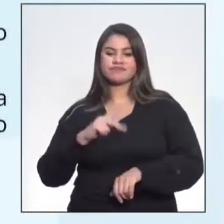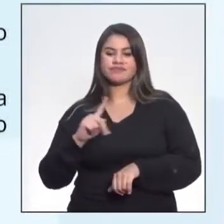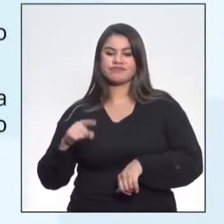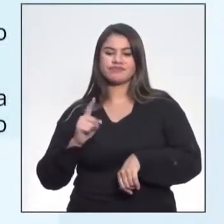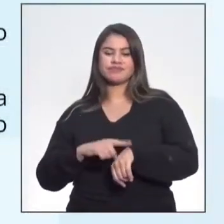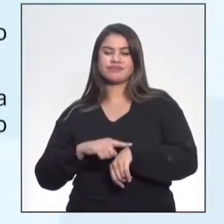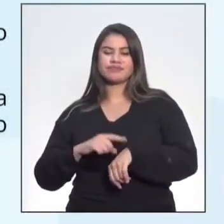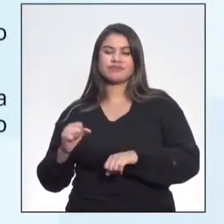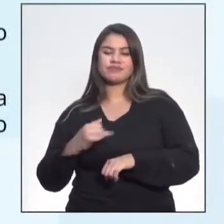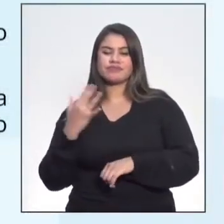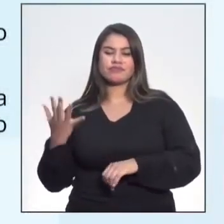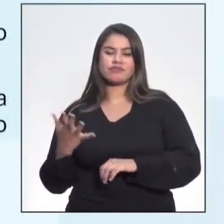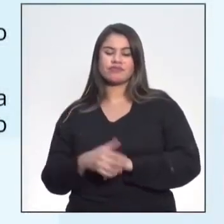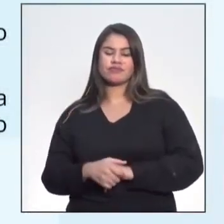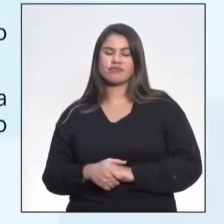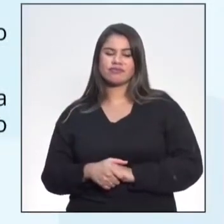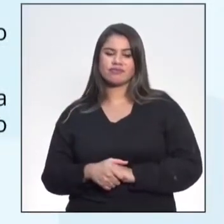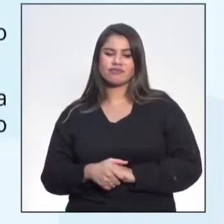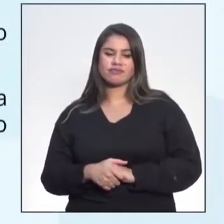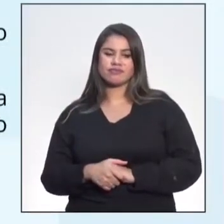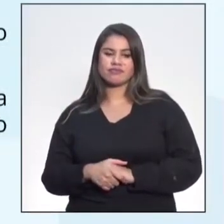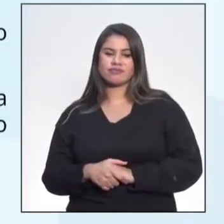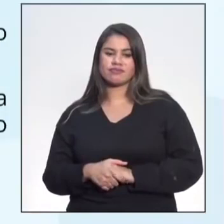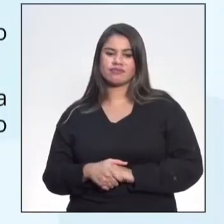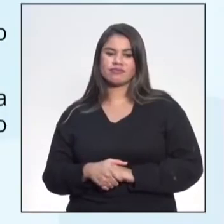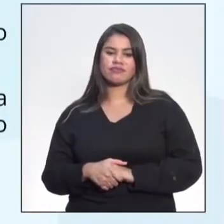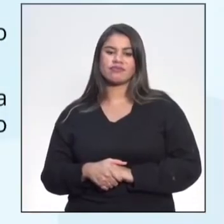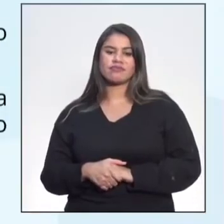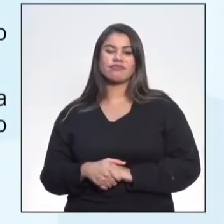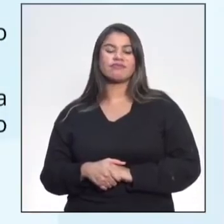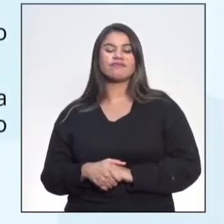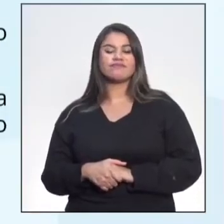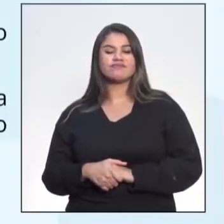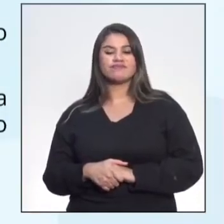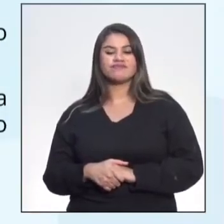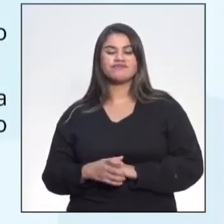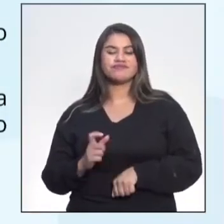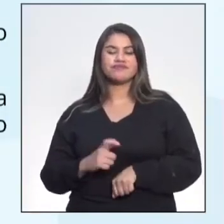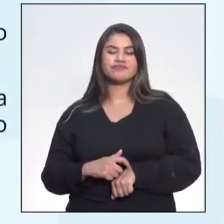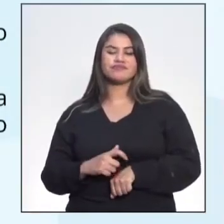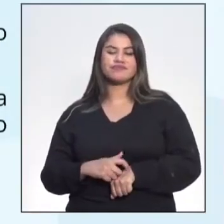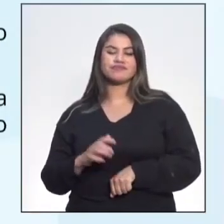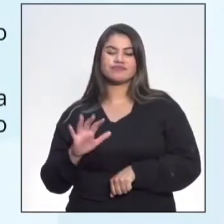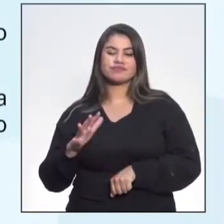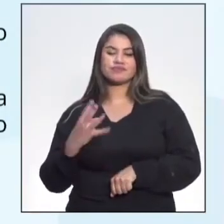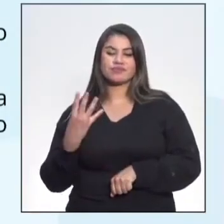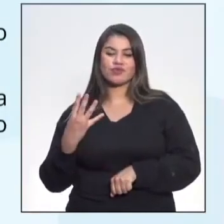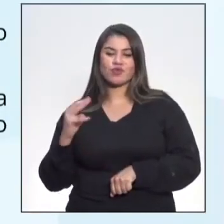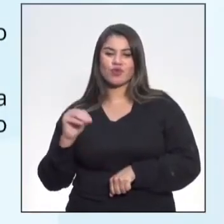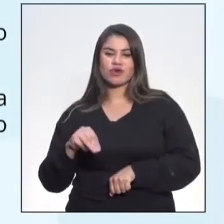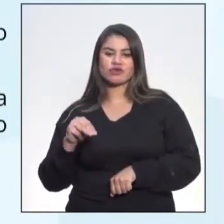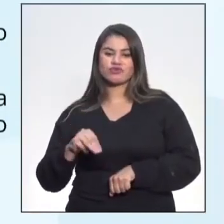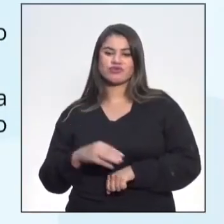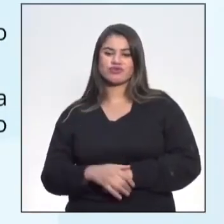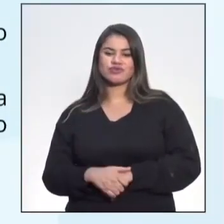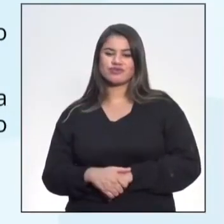tem para essa atividade 1? Professora Roberta, nós vamos ter 4 minutos para essa atividade. Ótimo.